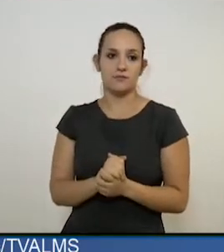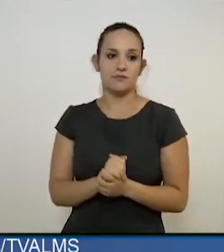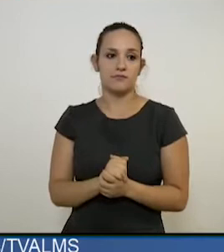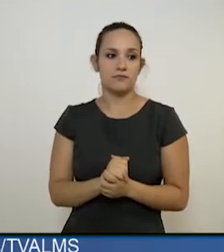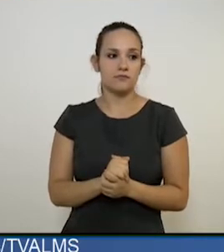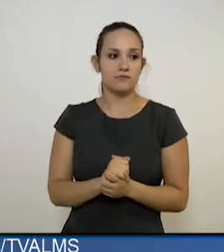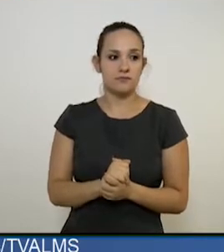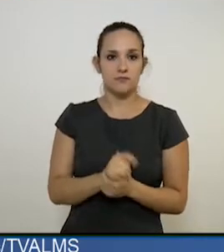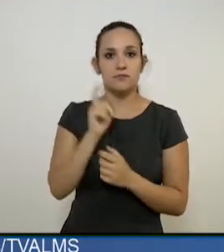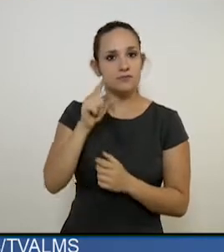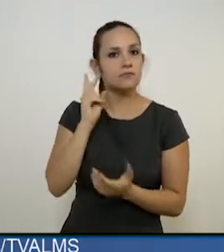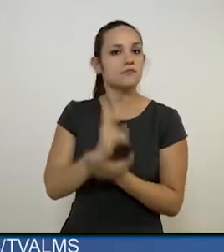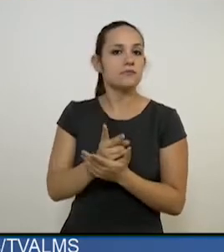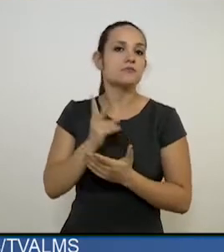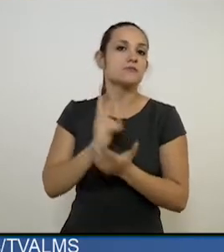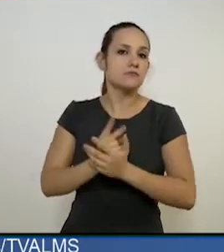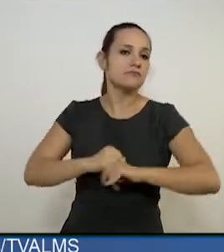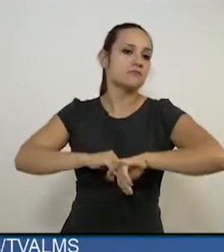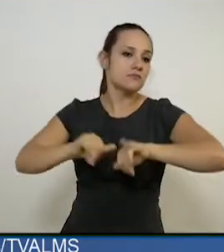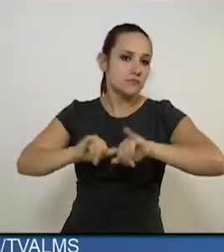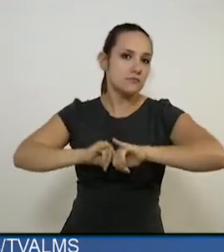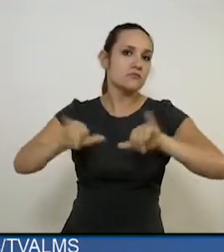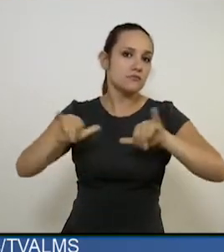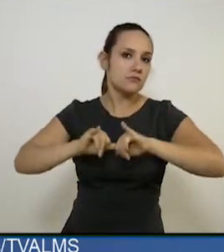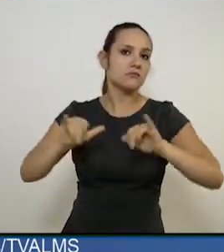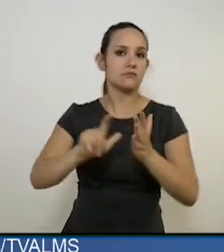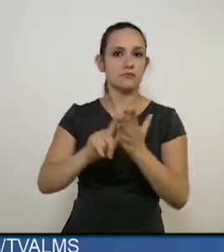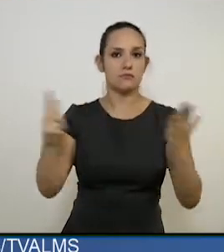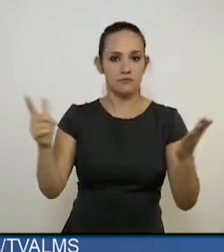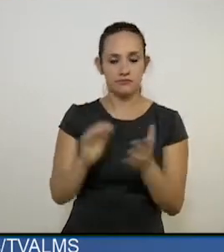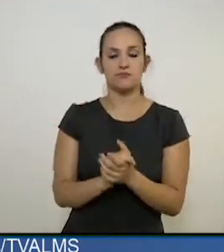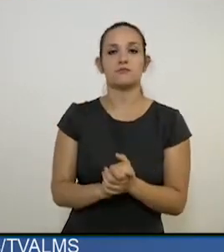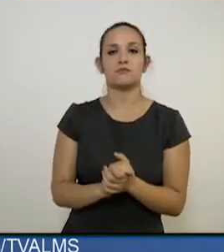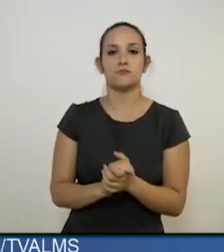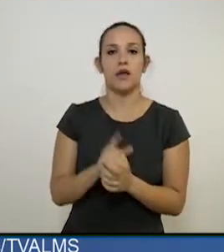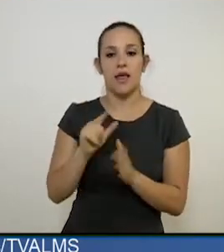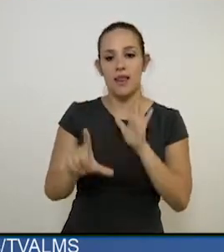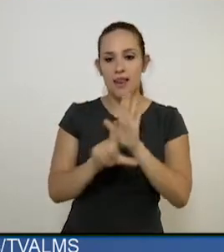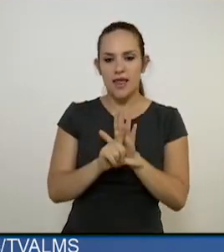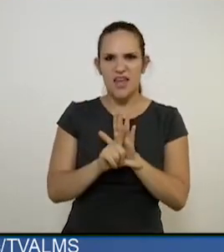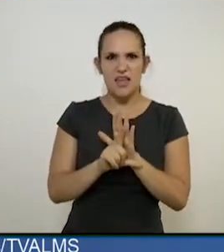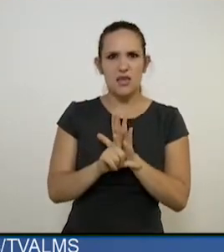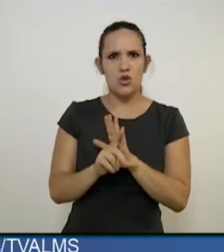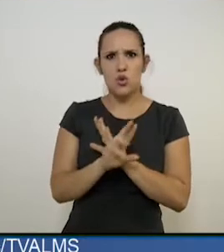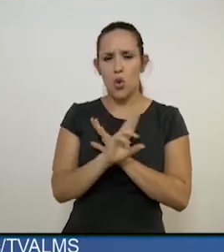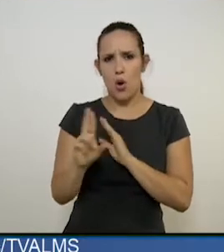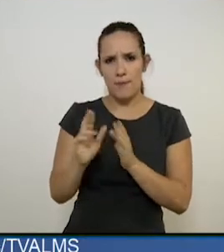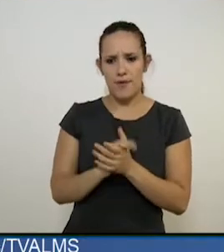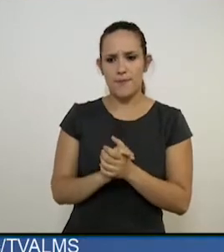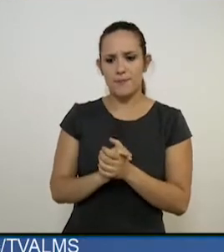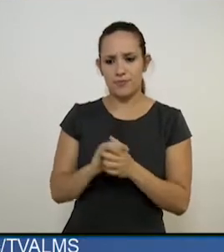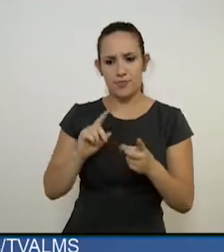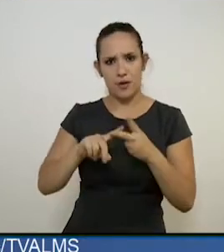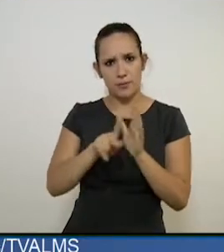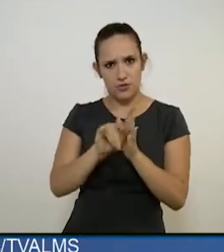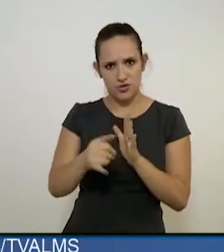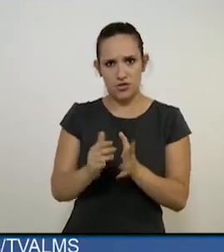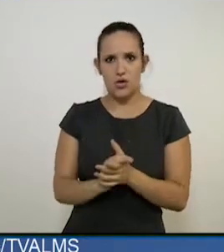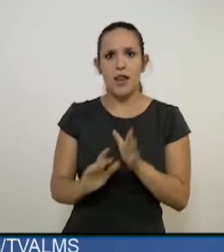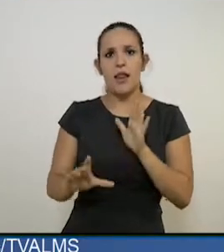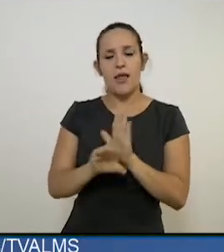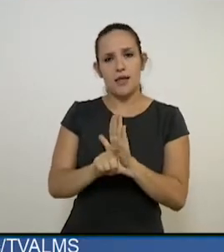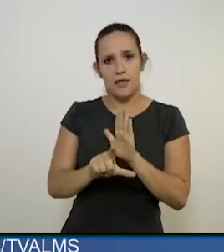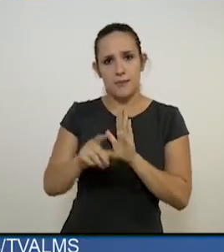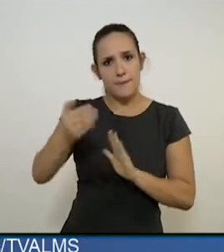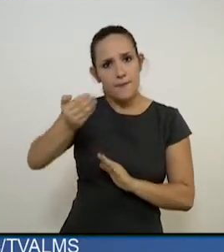em pauta constante nos noticiários. Maria da Penha vai à escola. Ações educativas com o objetivo